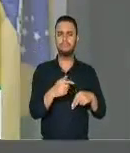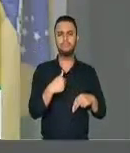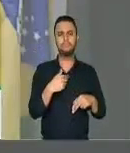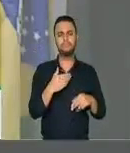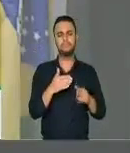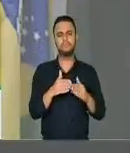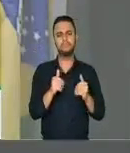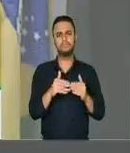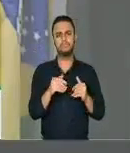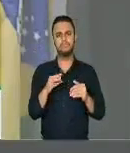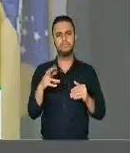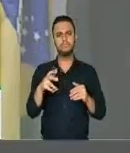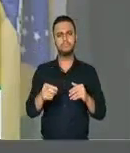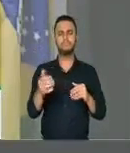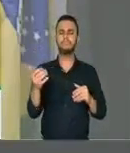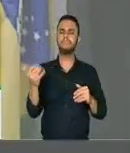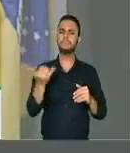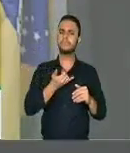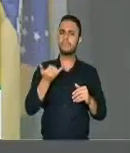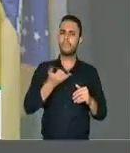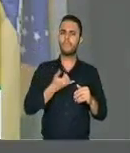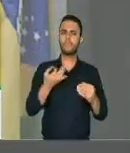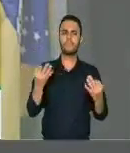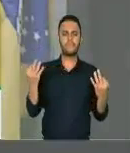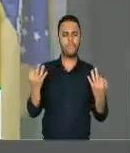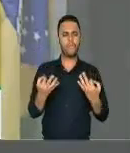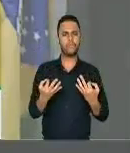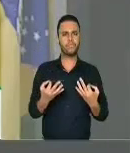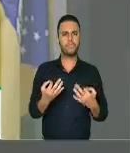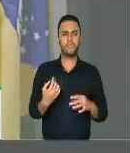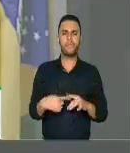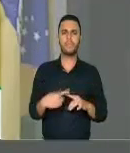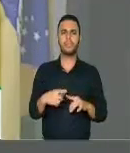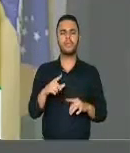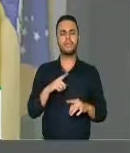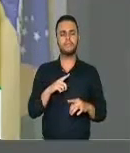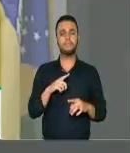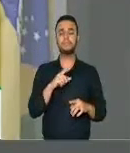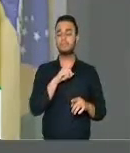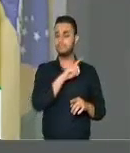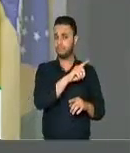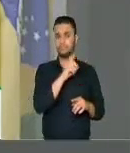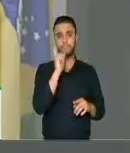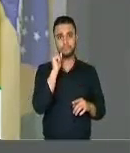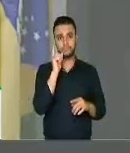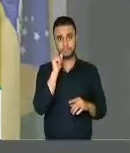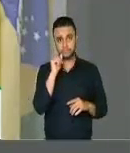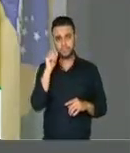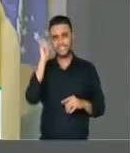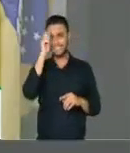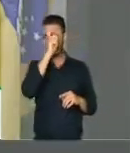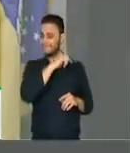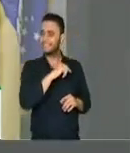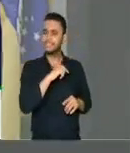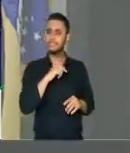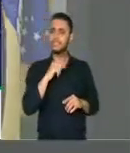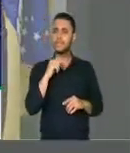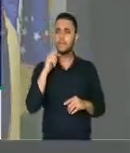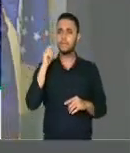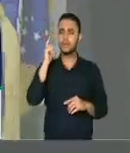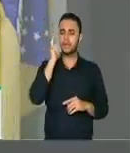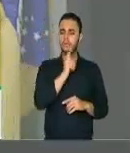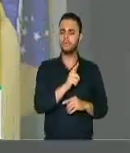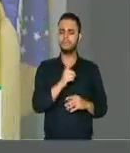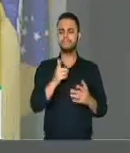todas as informações necessárias, porque há ainda em Alagoas uma dificuldade muito grande, né, quanto